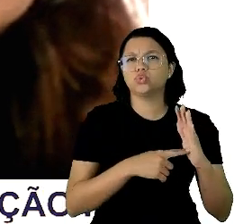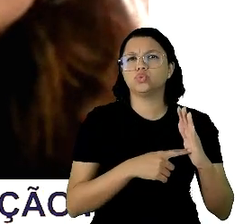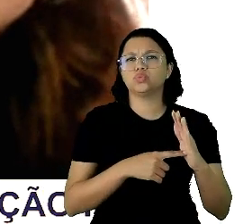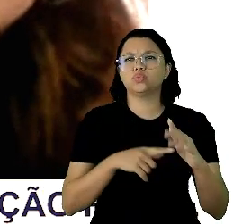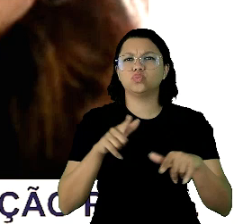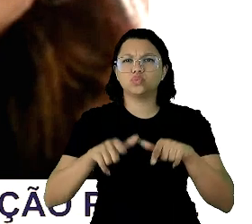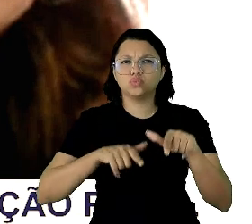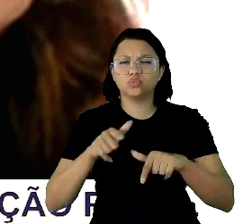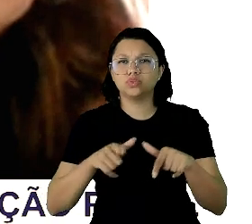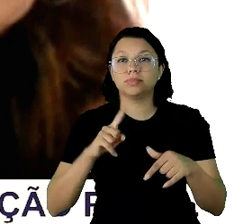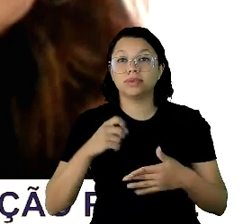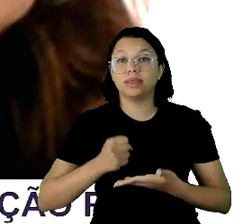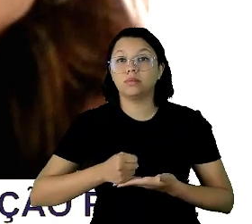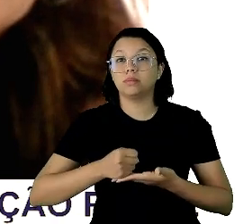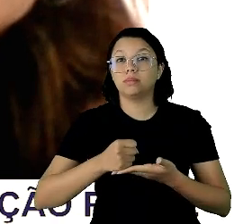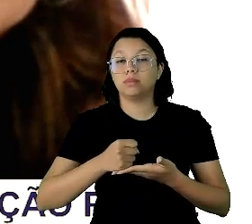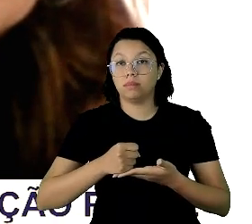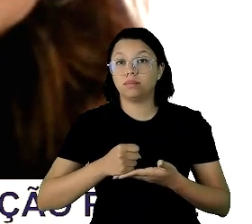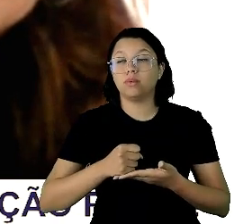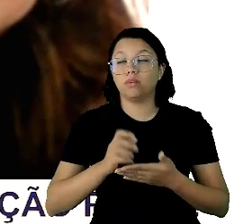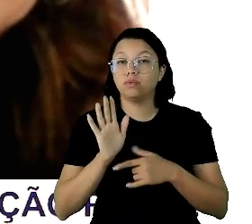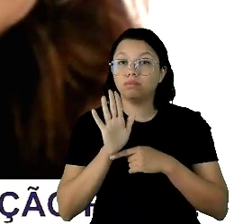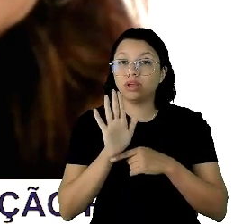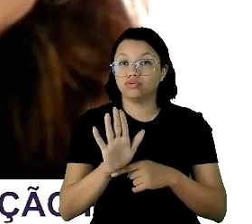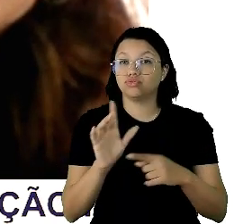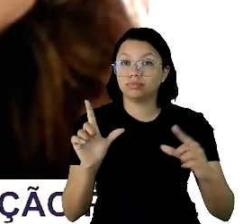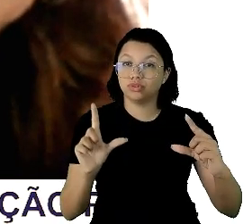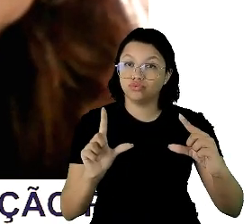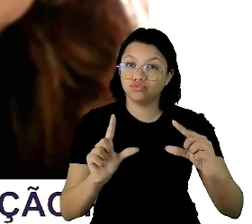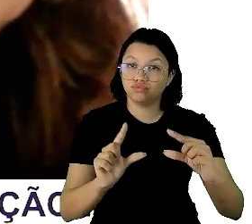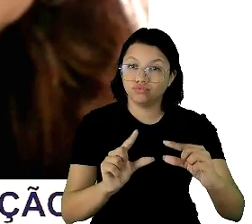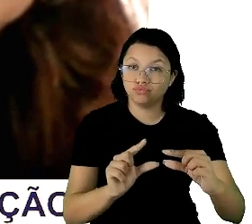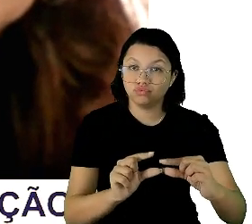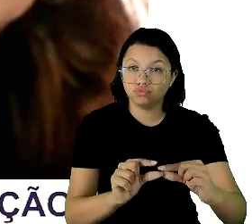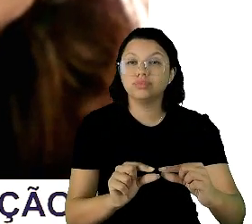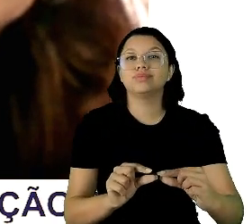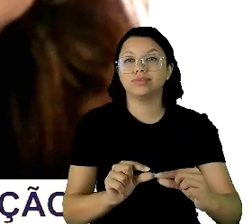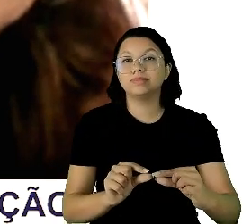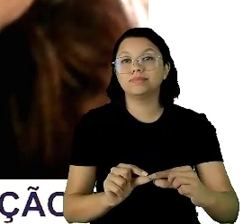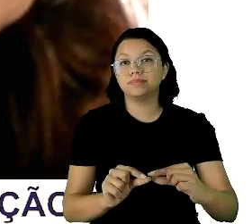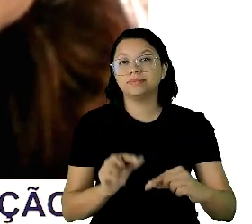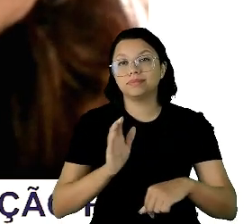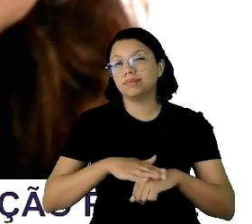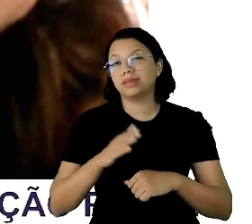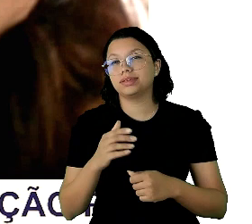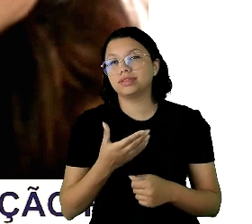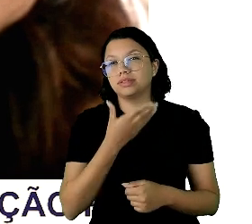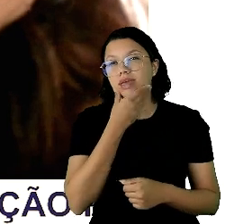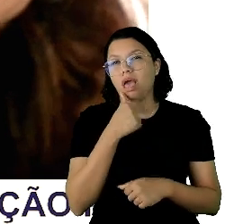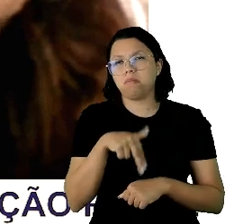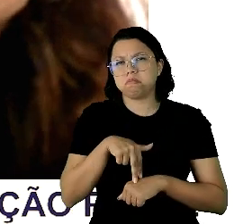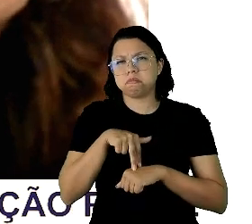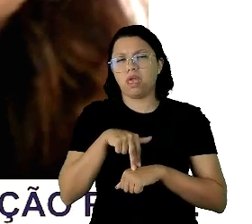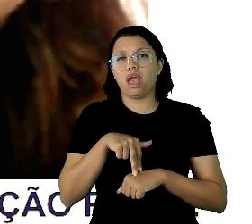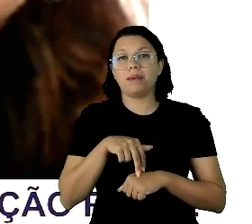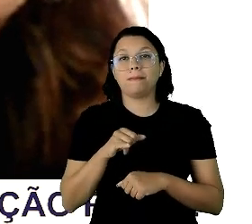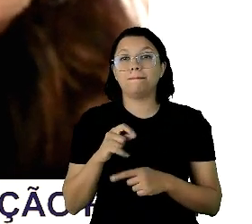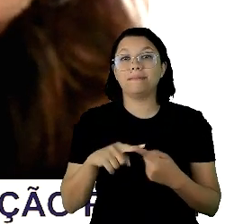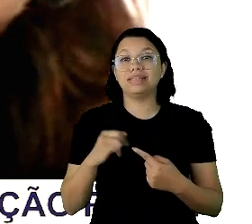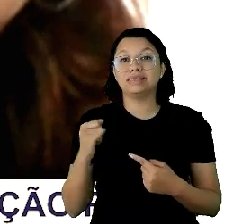que isso vá diminuindo, né? Se nós nos omitirmos, nós não vamos sair deste lugar.